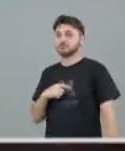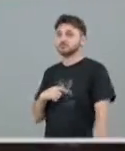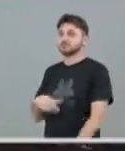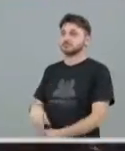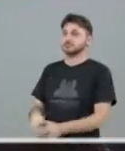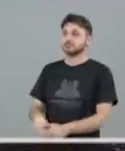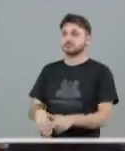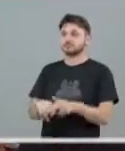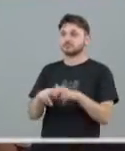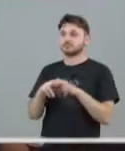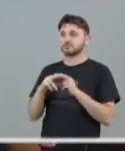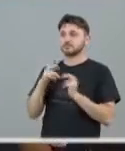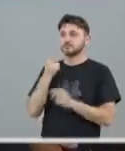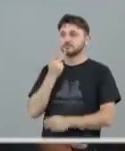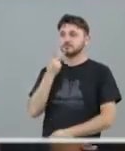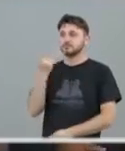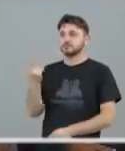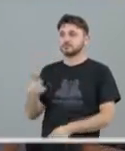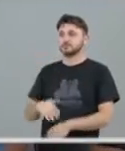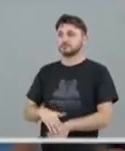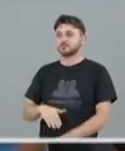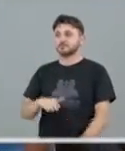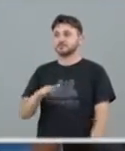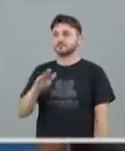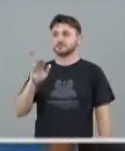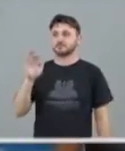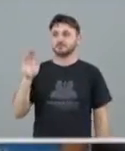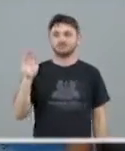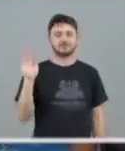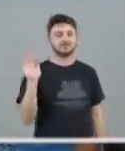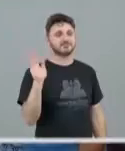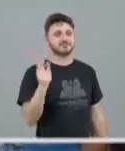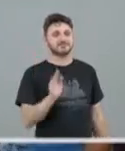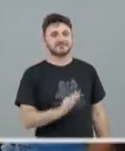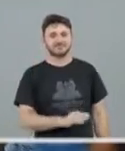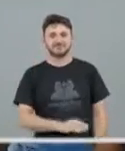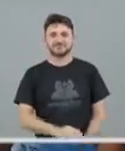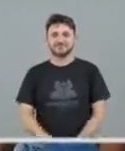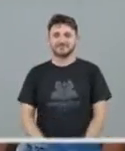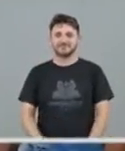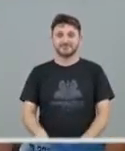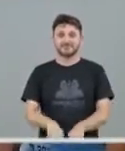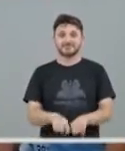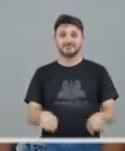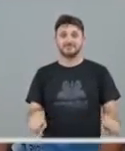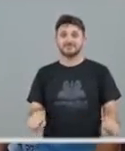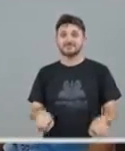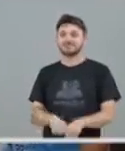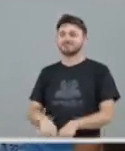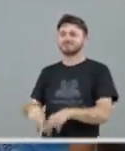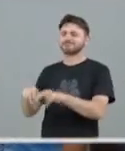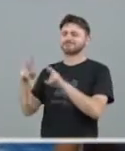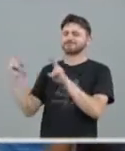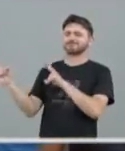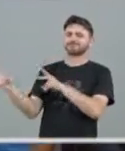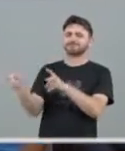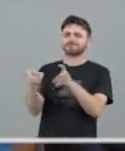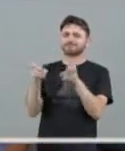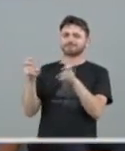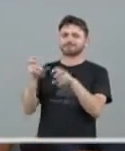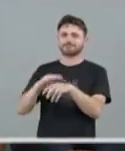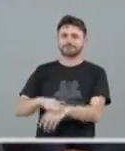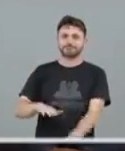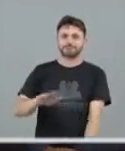fale mais. Fale mais. Ouça mais. Ouça